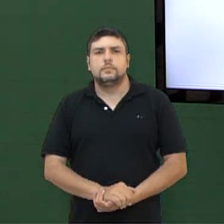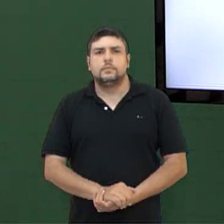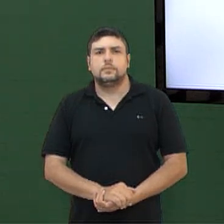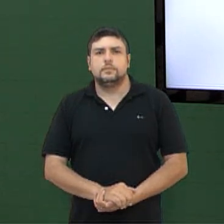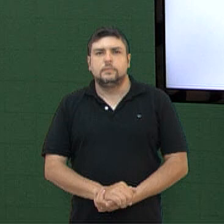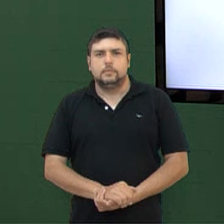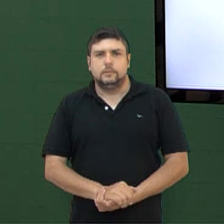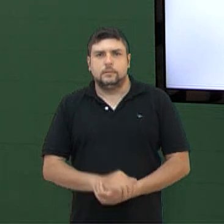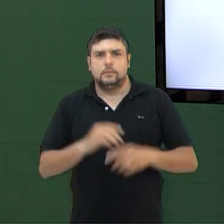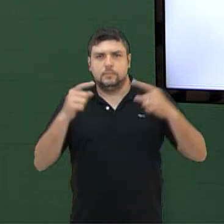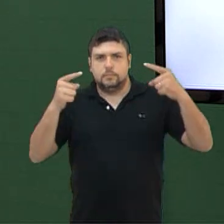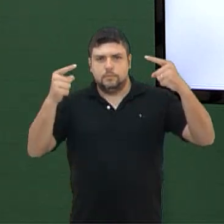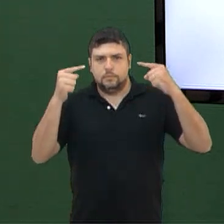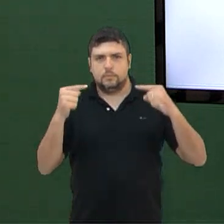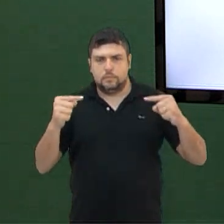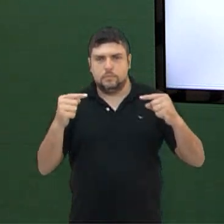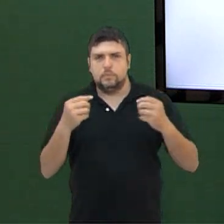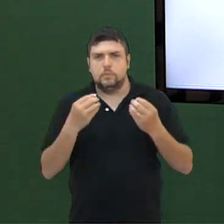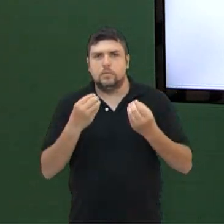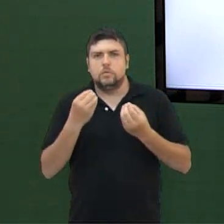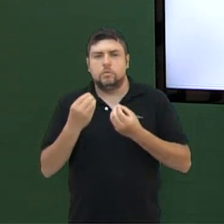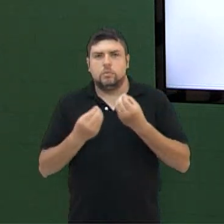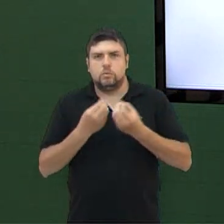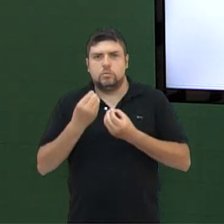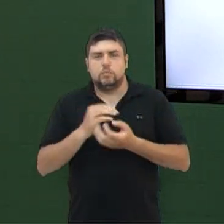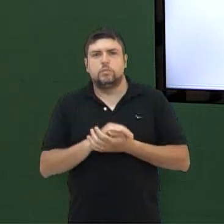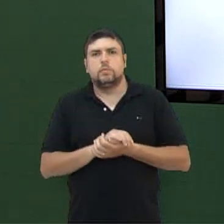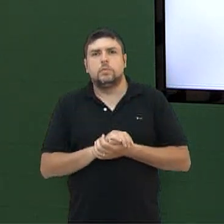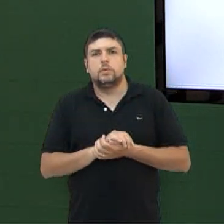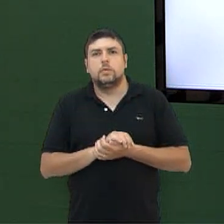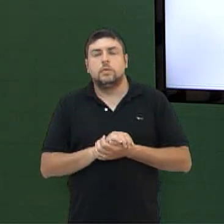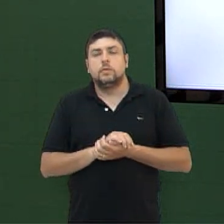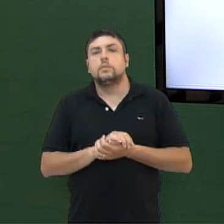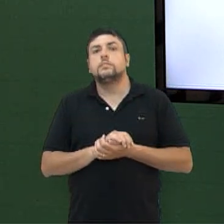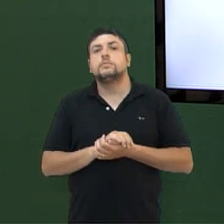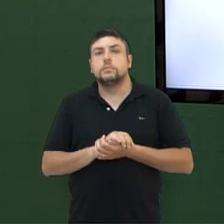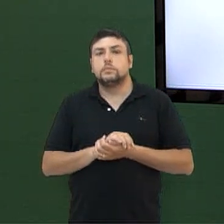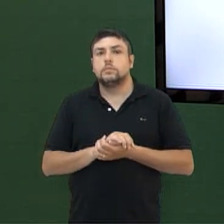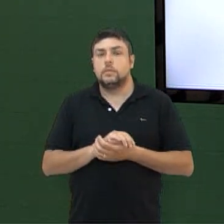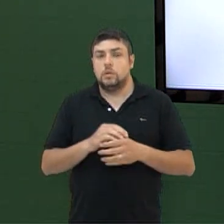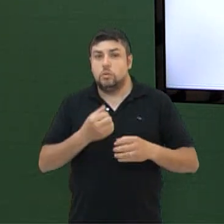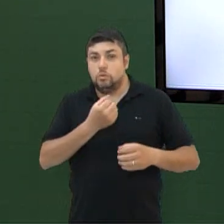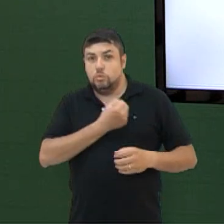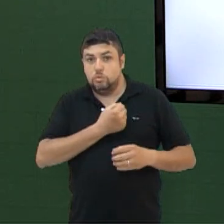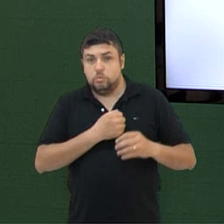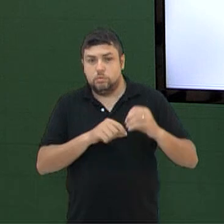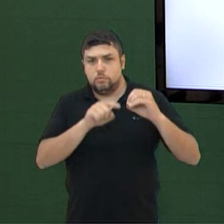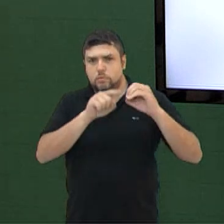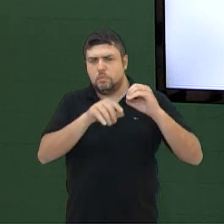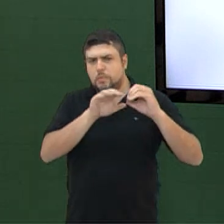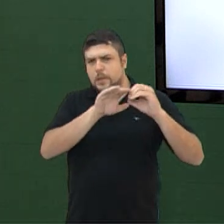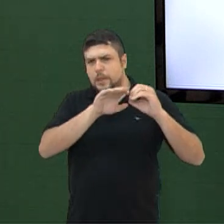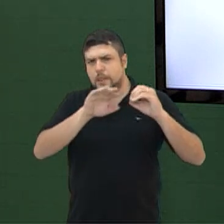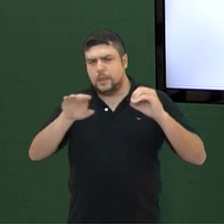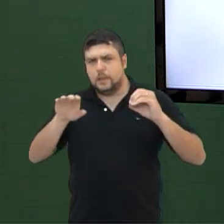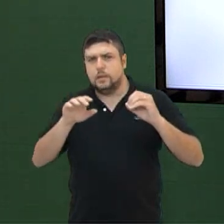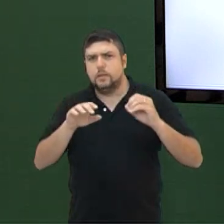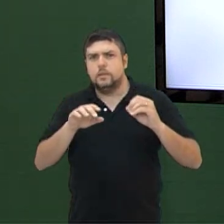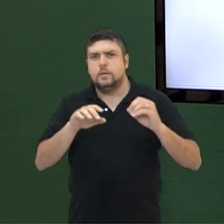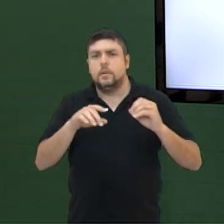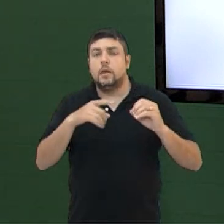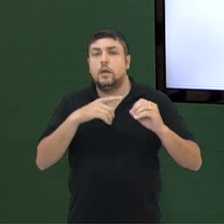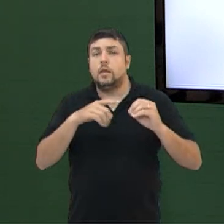uma complicação. Por quê? Porque além de a gente ter um número decimal no expoente, nós temos um número